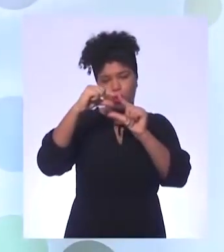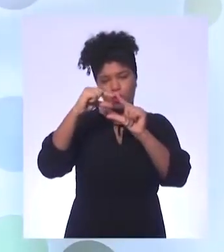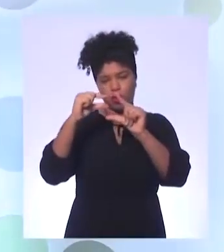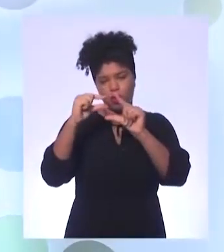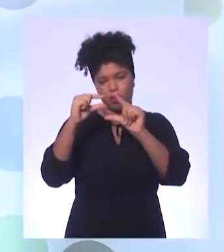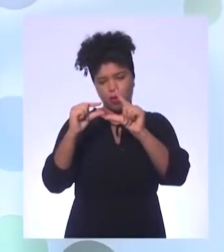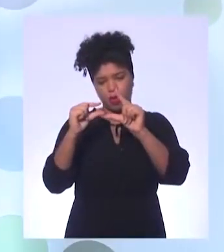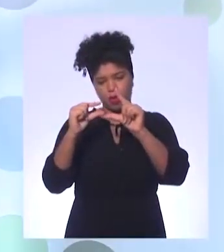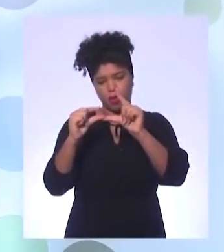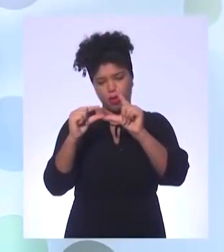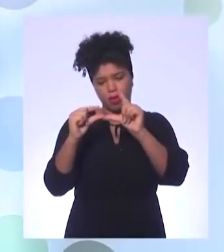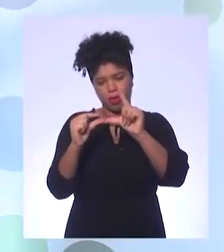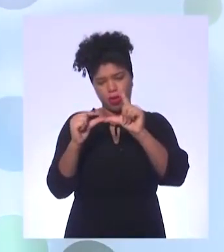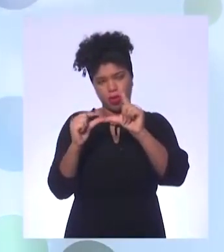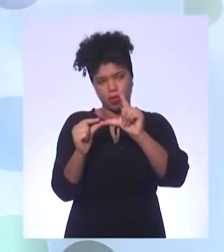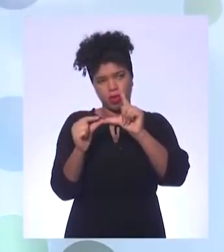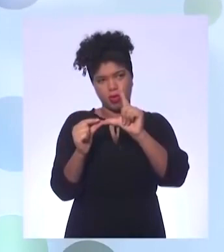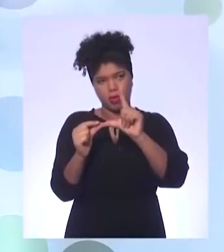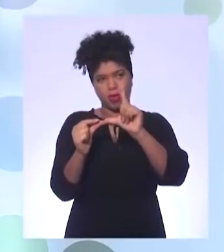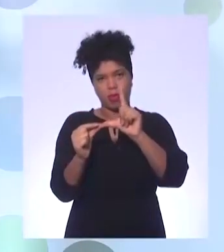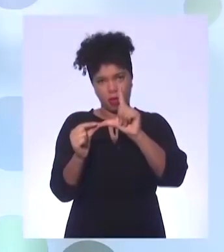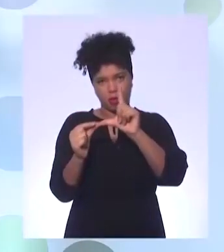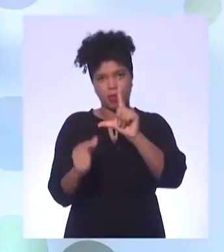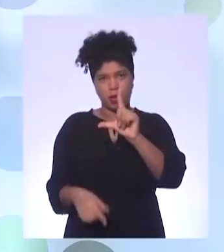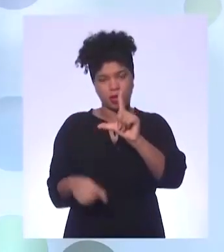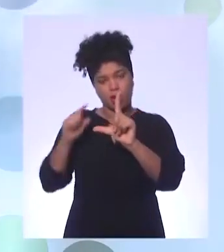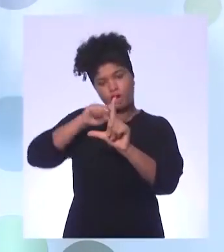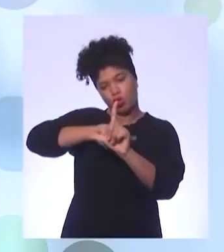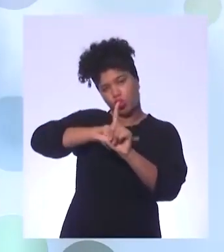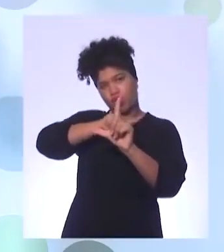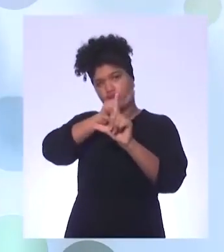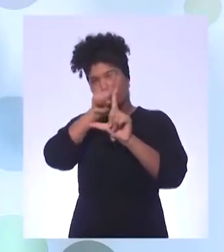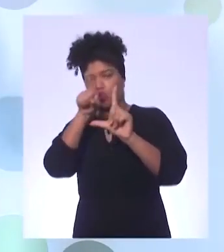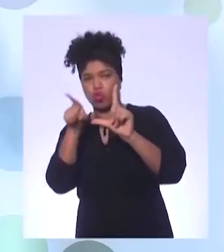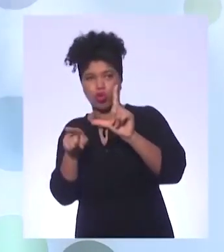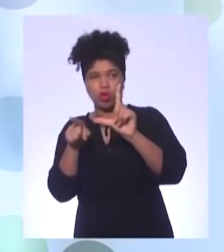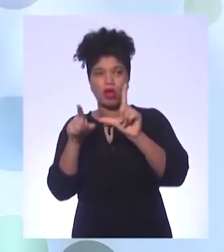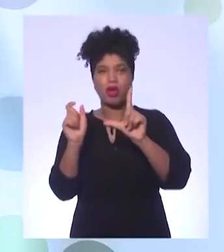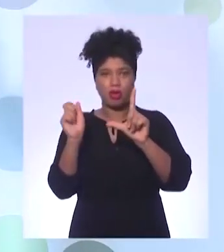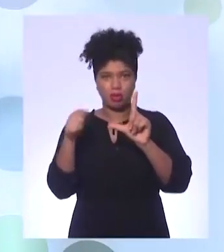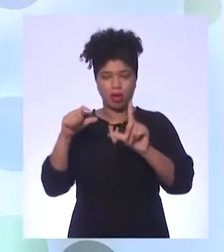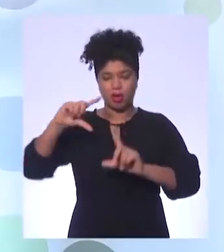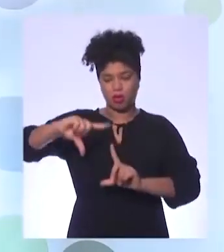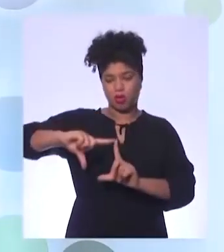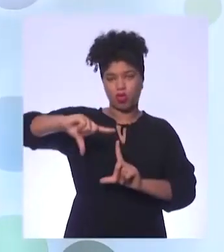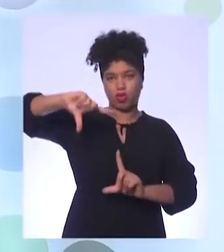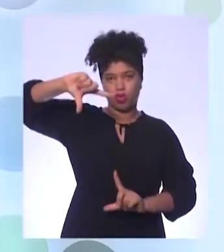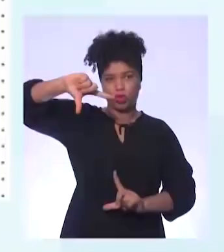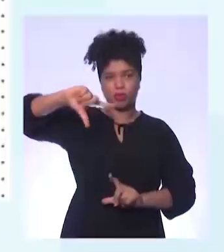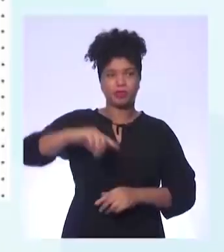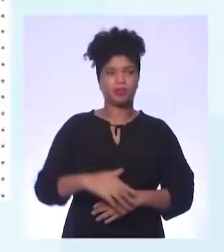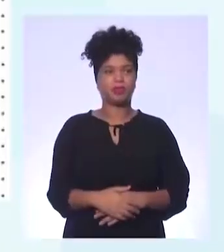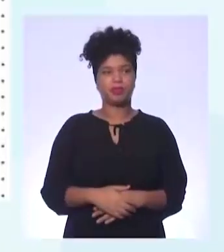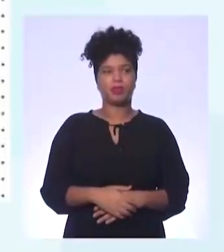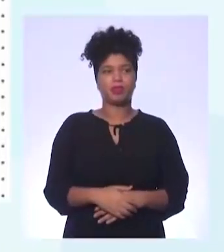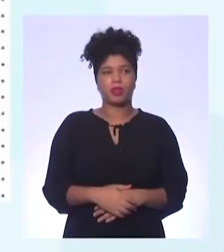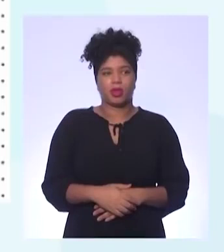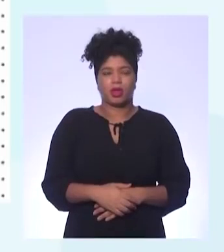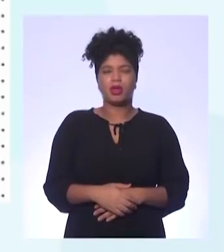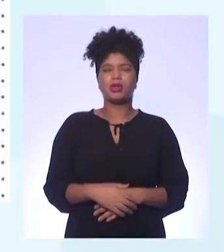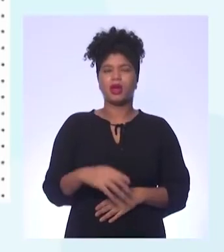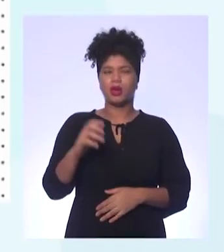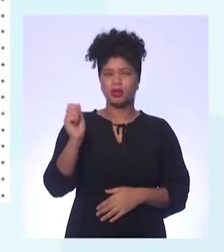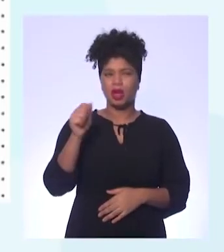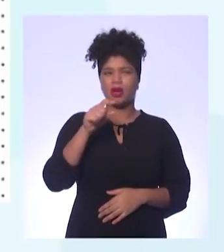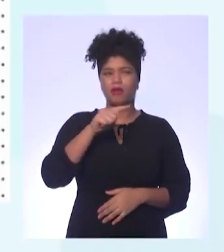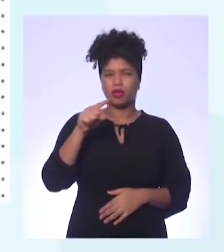girar. Então, se ele está deitado assim, né? Ele vai ficar em pé. Aí você vai ter que representar isso na malha. Dica, começa com esse biquinho. Se ele está deitado, ele vai